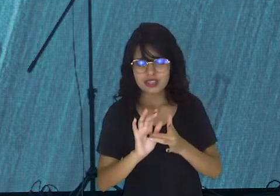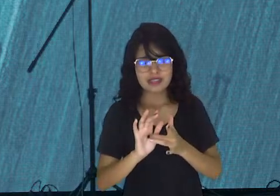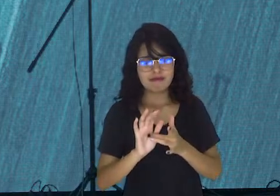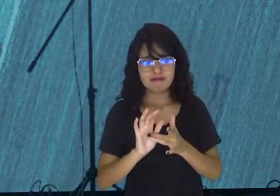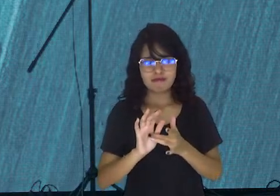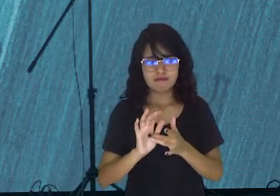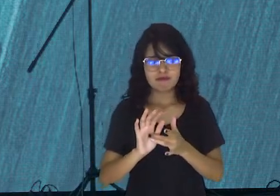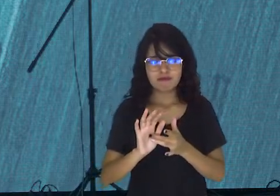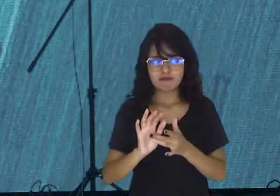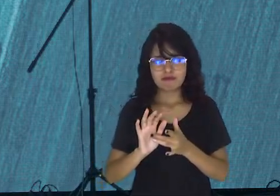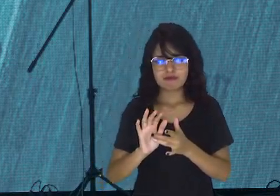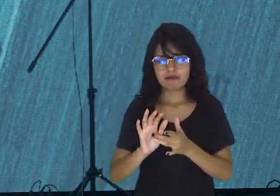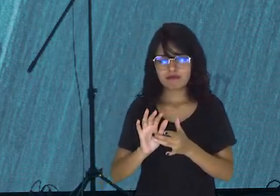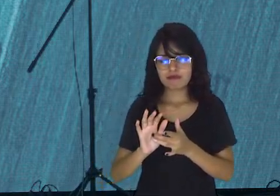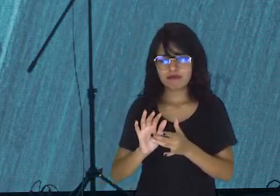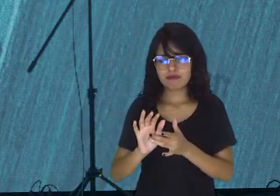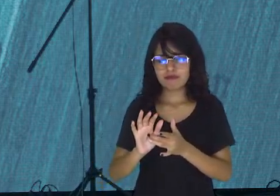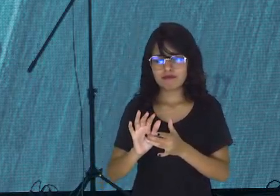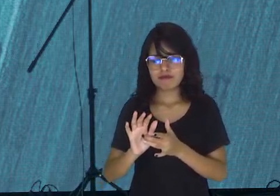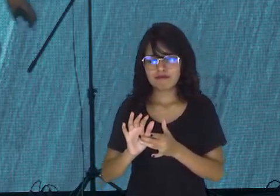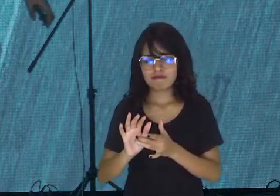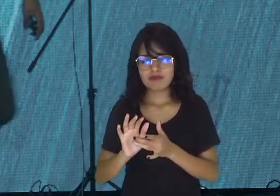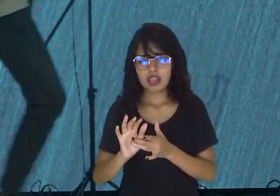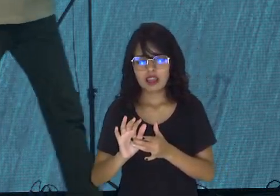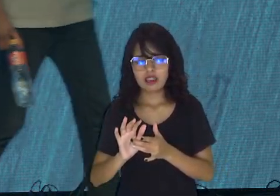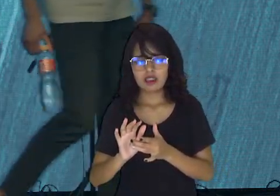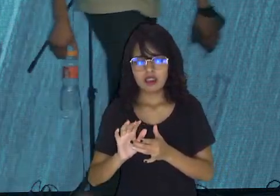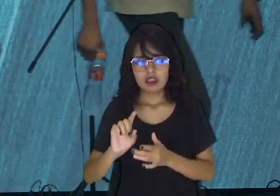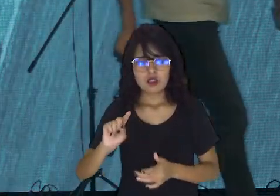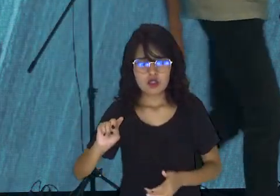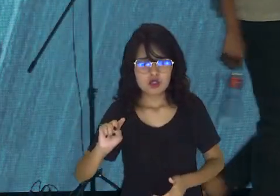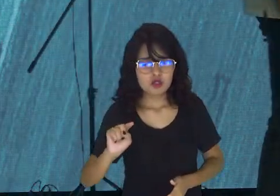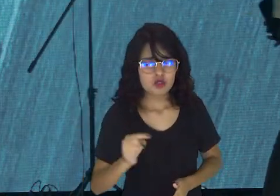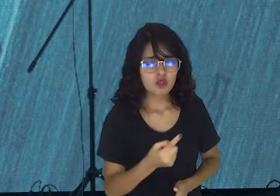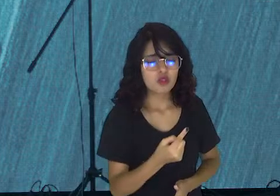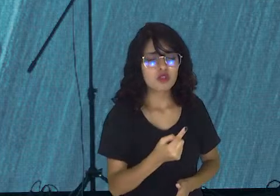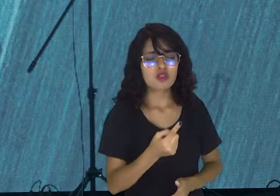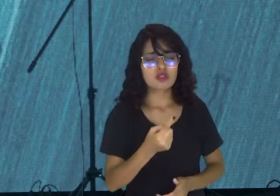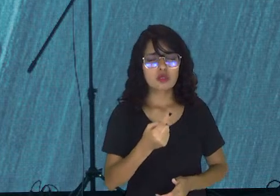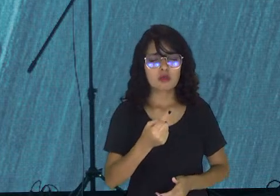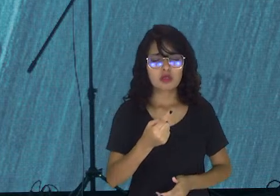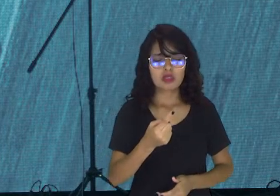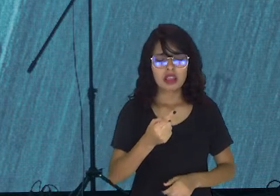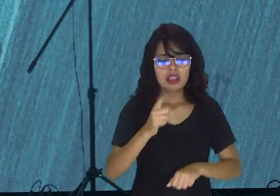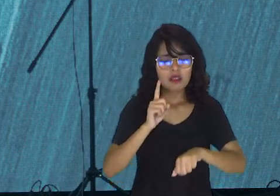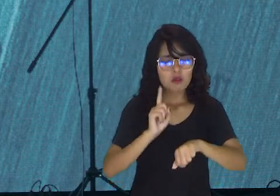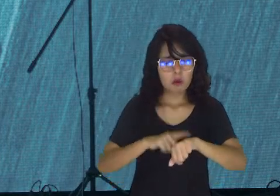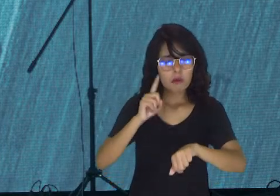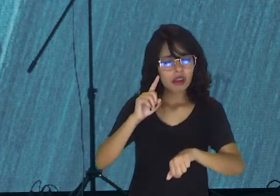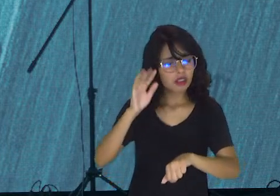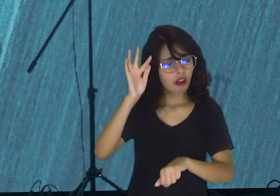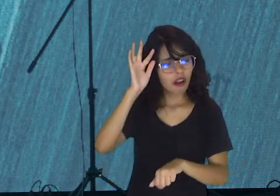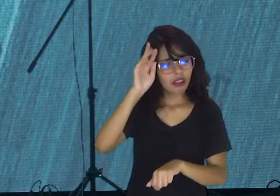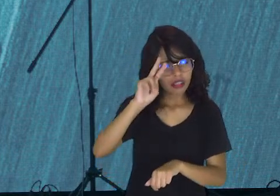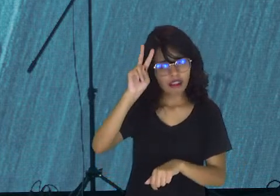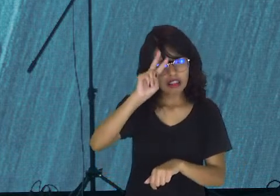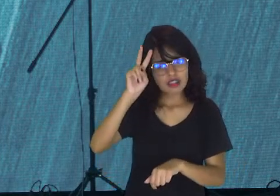Nesses últimos instantes da história dessa era do homem na terra,